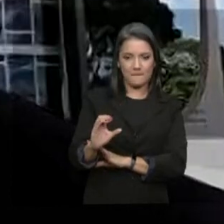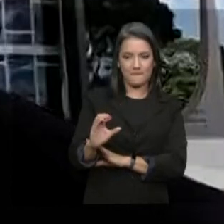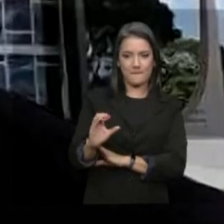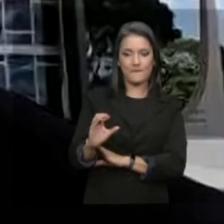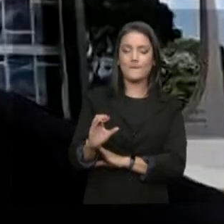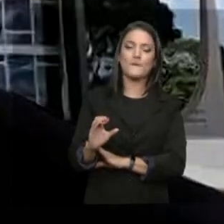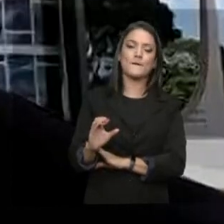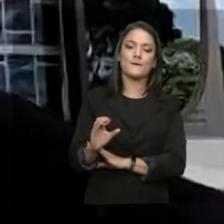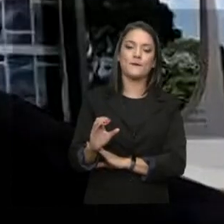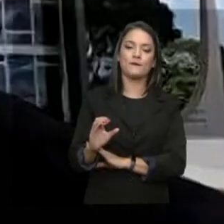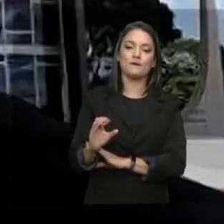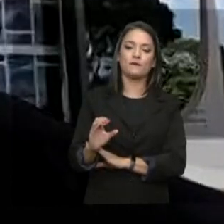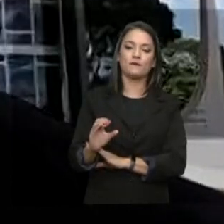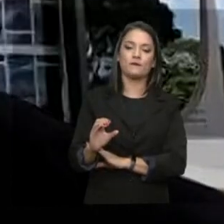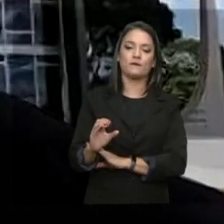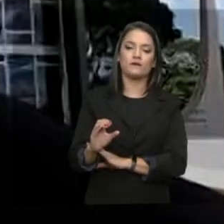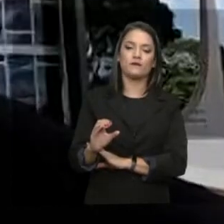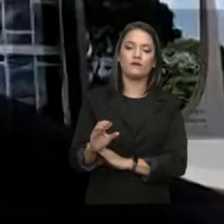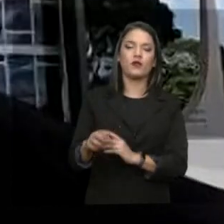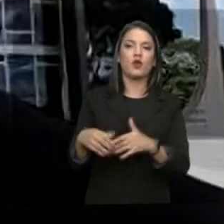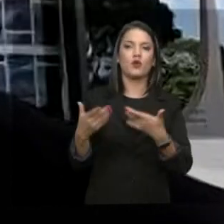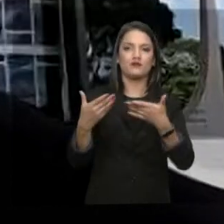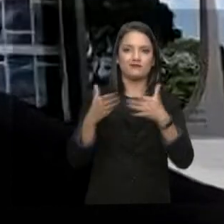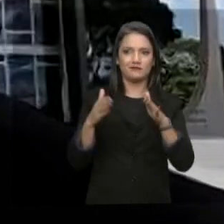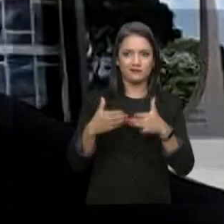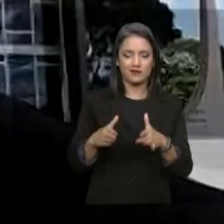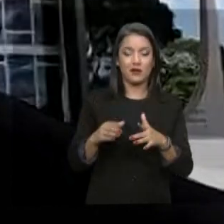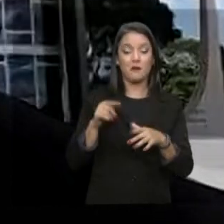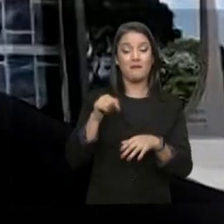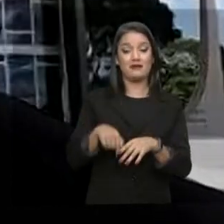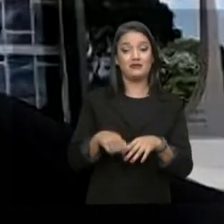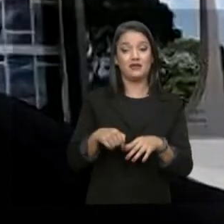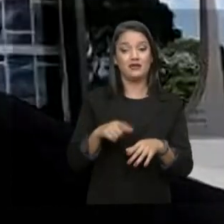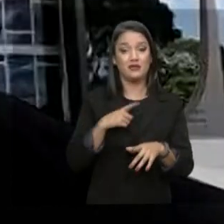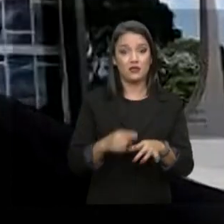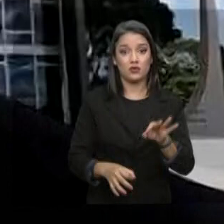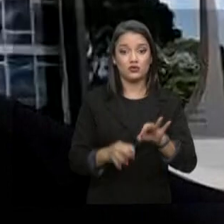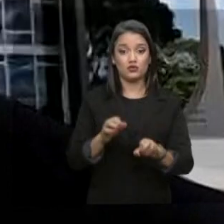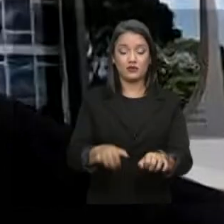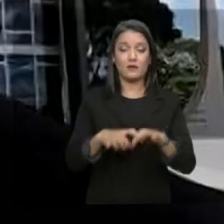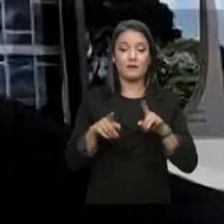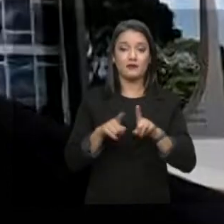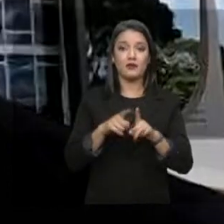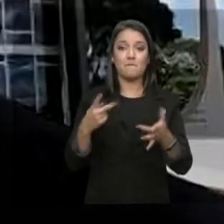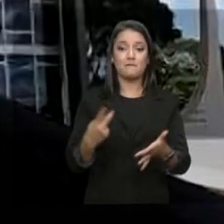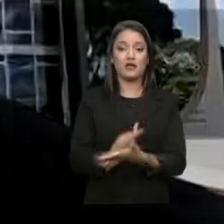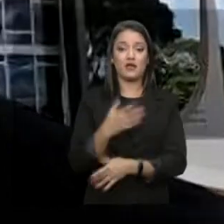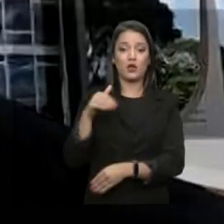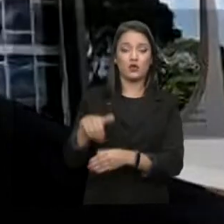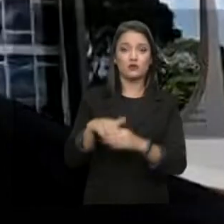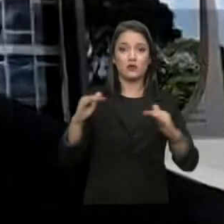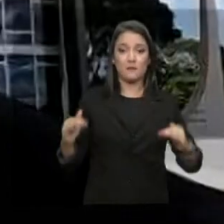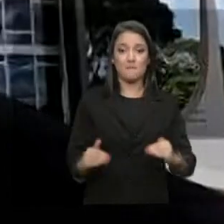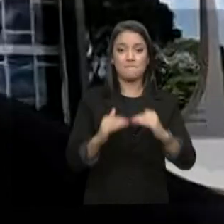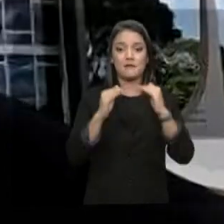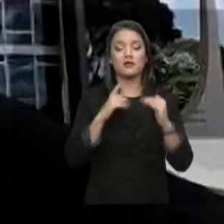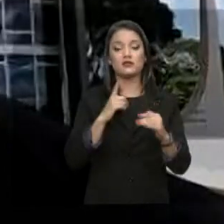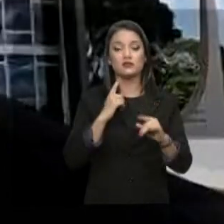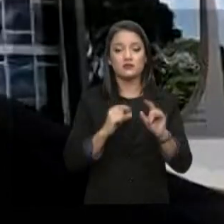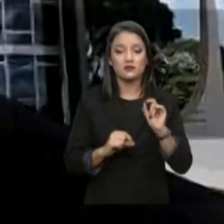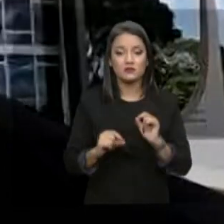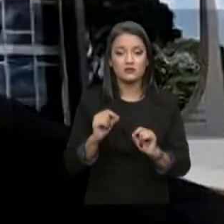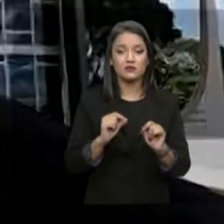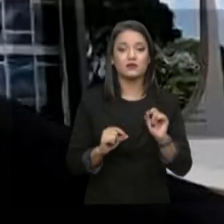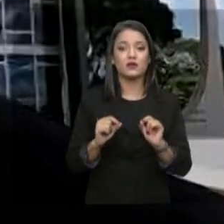a abertura instância por instância, e aqui fosse ser julgado, havendo um empate, a ordem seria concedida. Por isso,